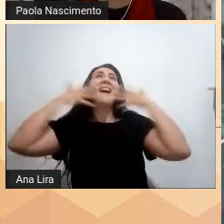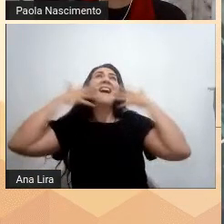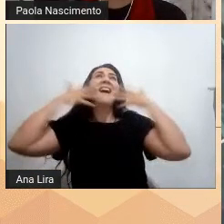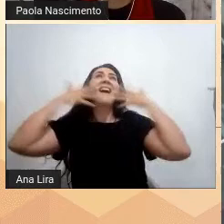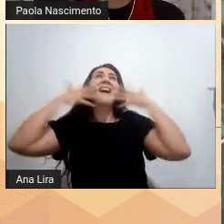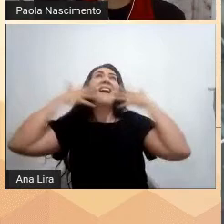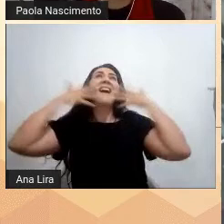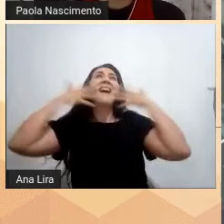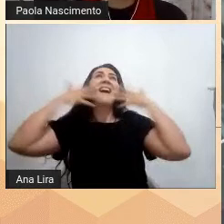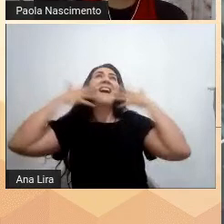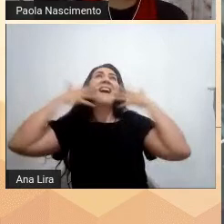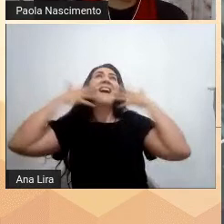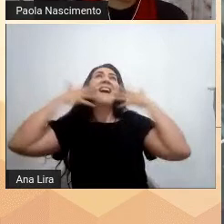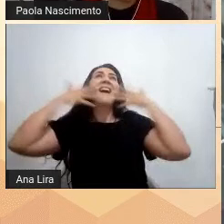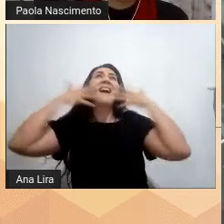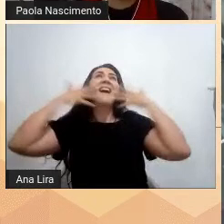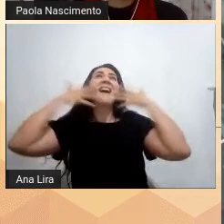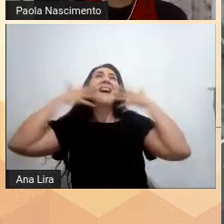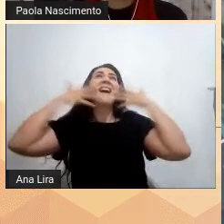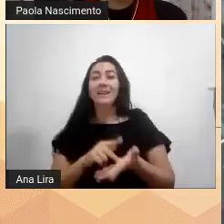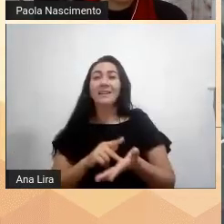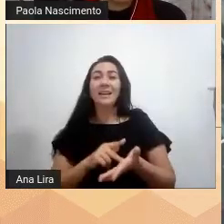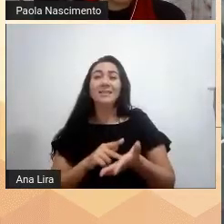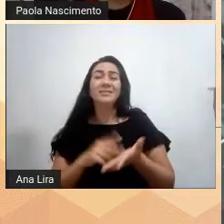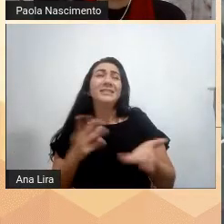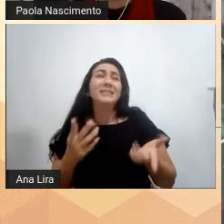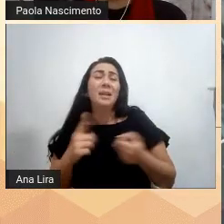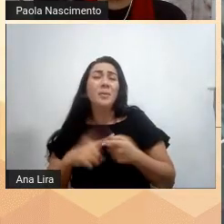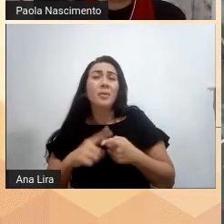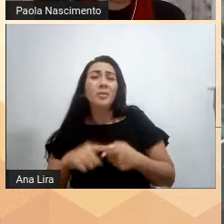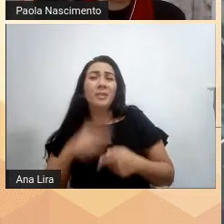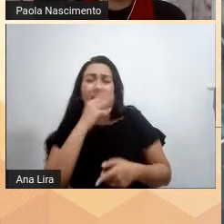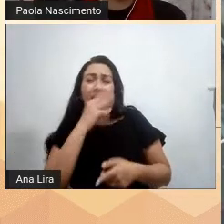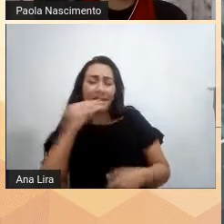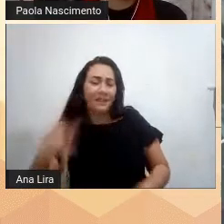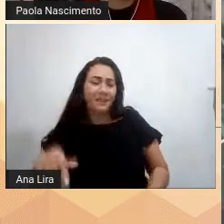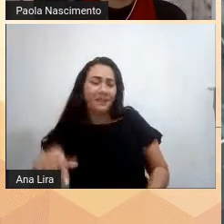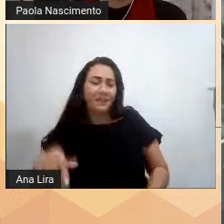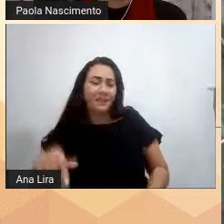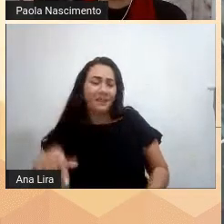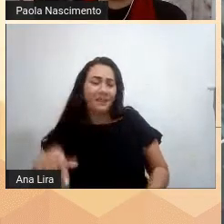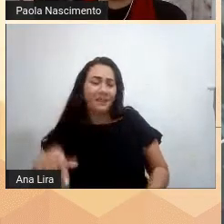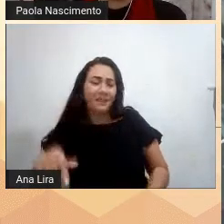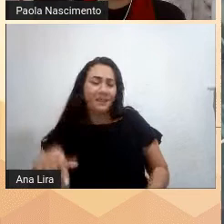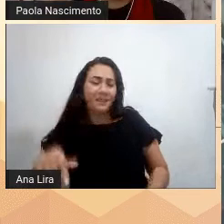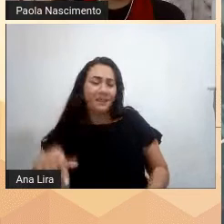porque ela sofreu vários tipos de abuso, foi abuso físico,